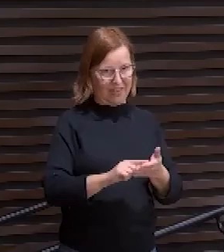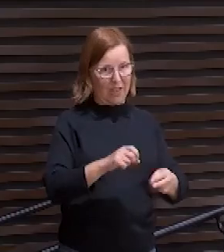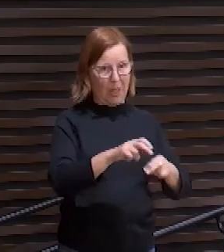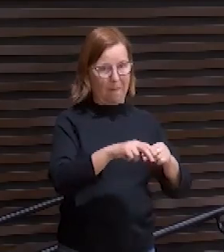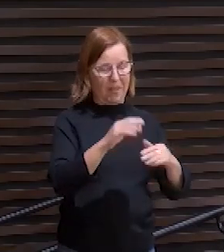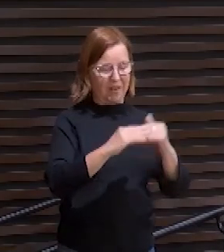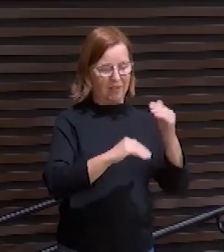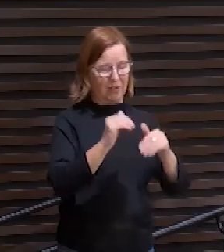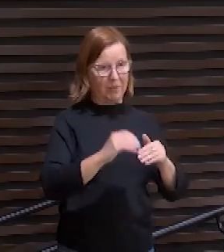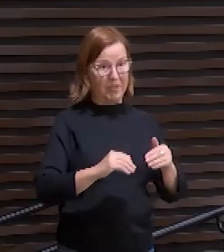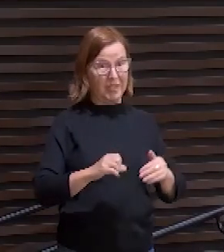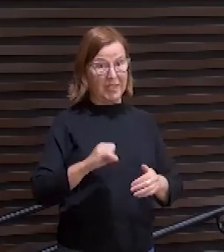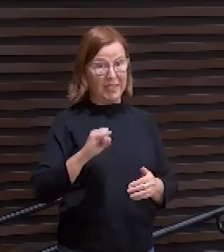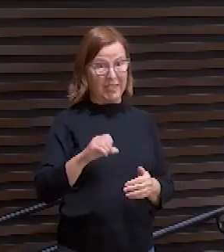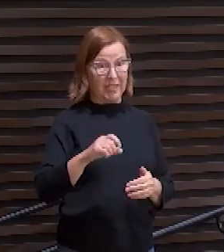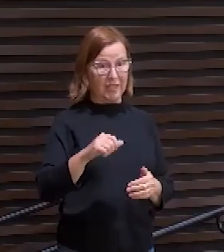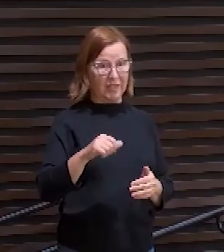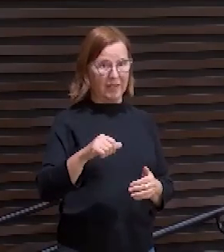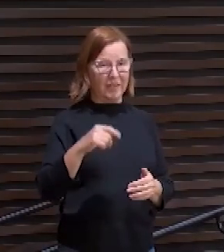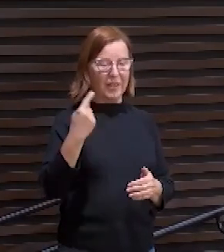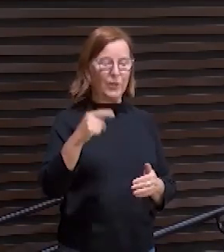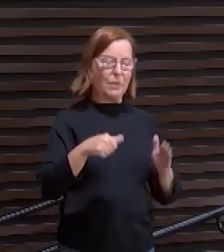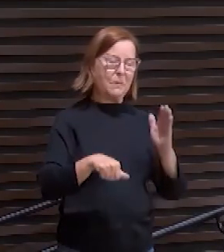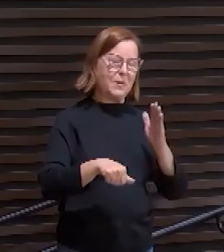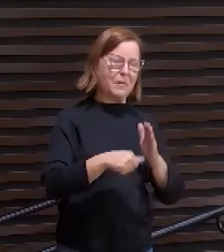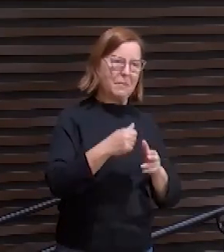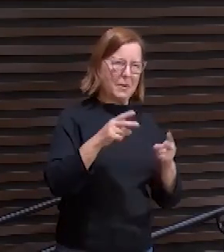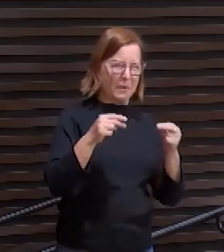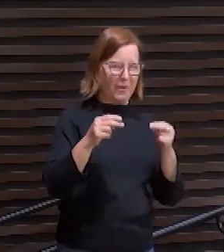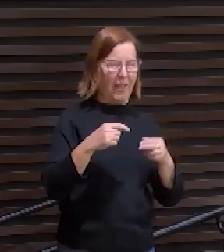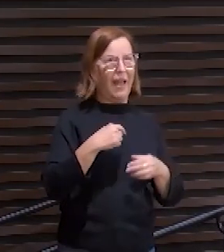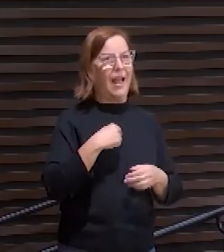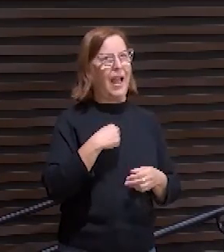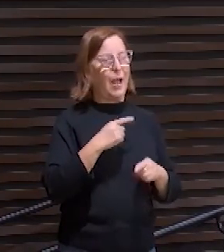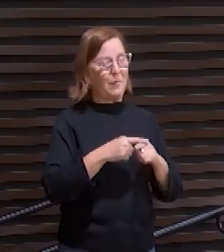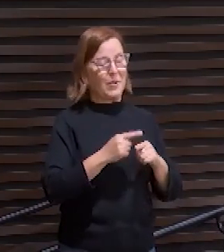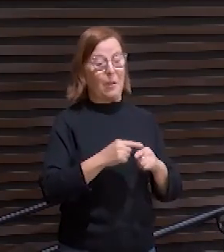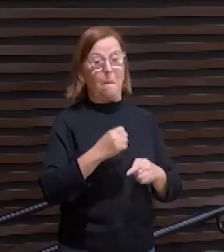Se a tua primeira percepção foi porque eu fui uma pessoa boa,